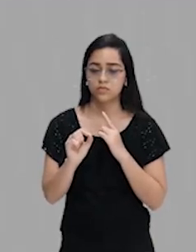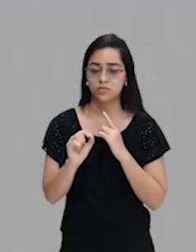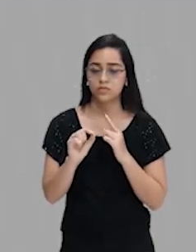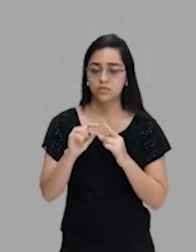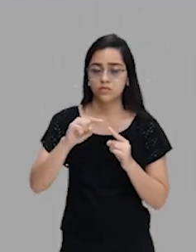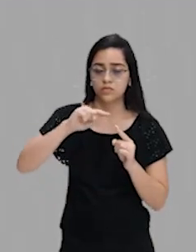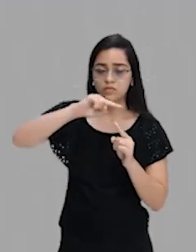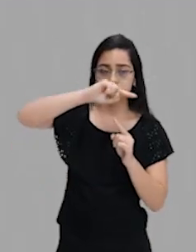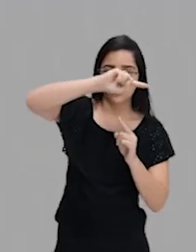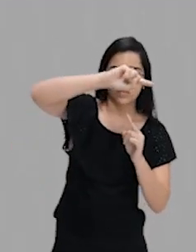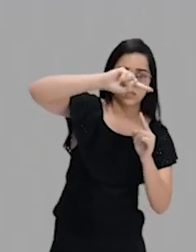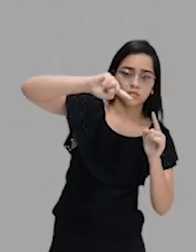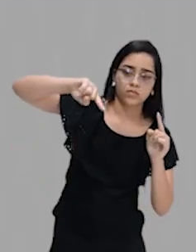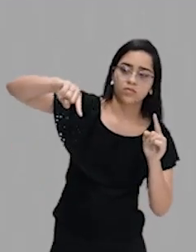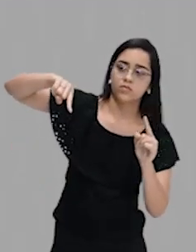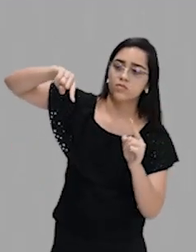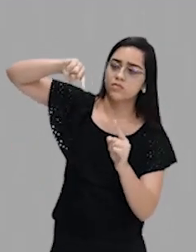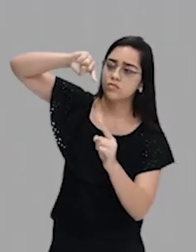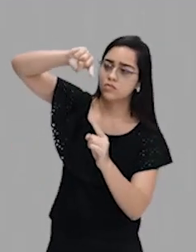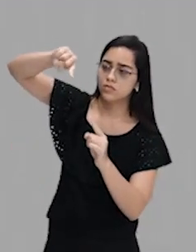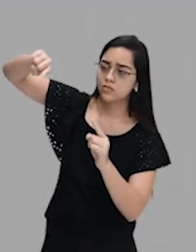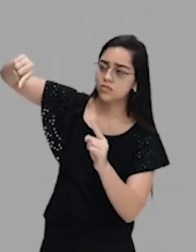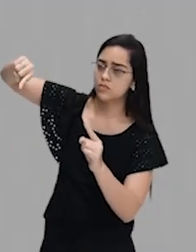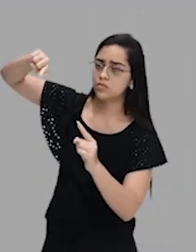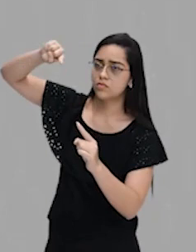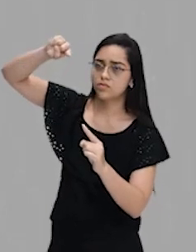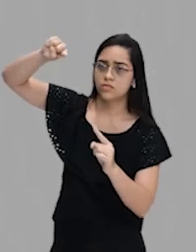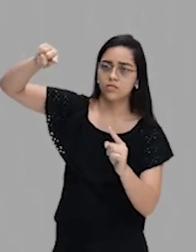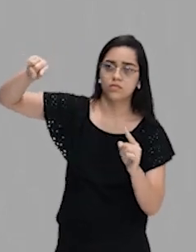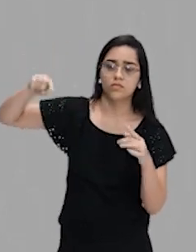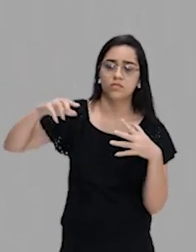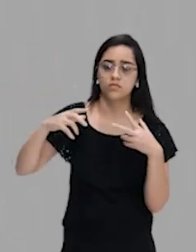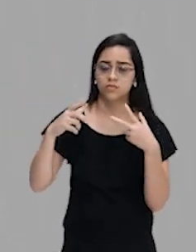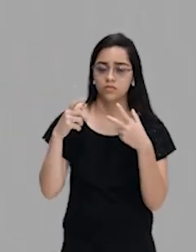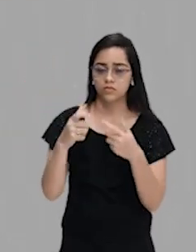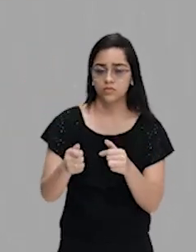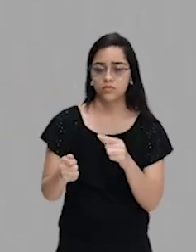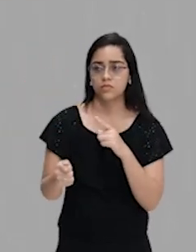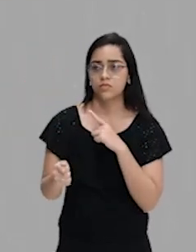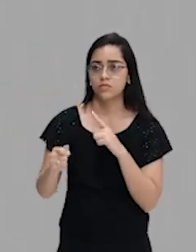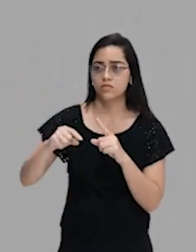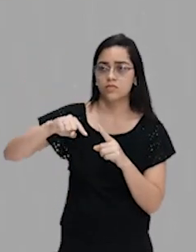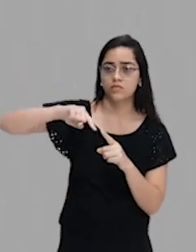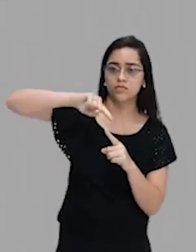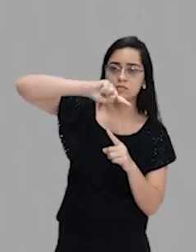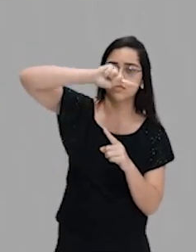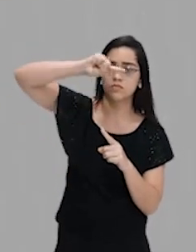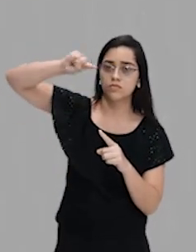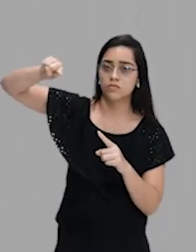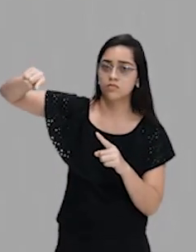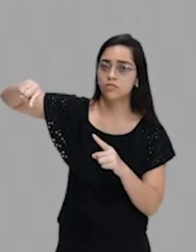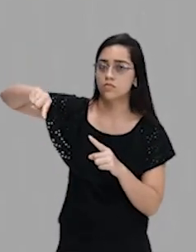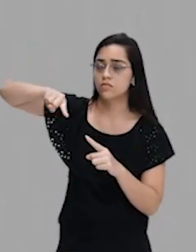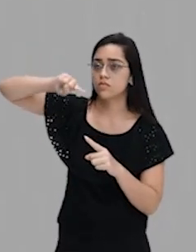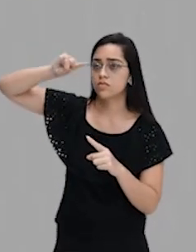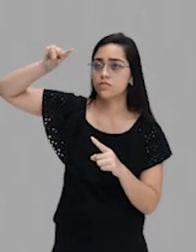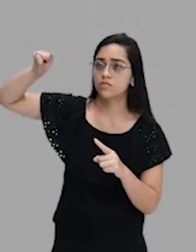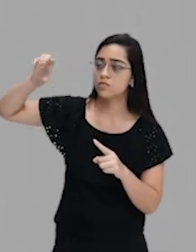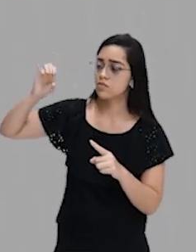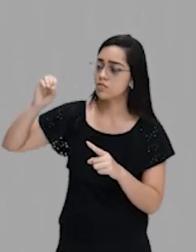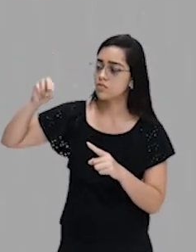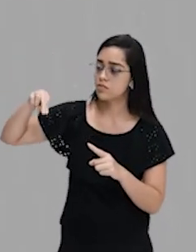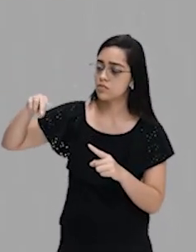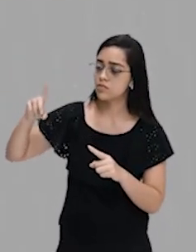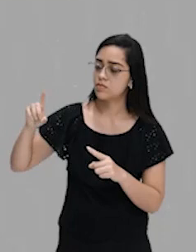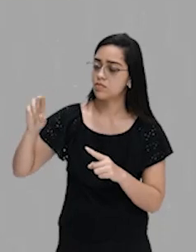angulação. Então ele nasce em um ponto, ele faz um movimento com uma certa angulação, isso em relação